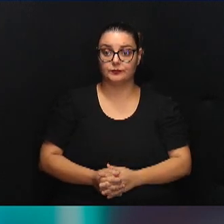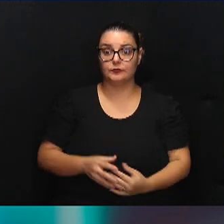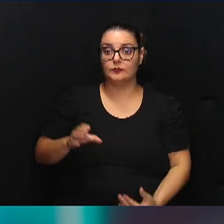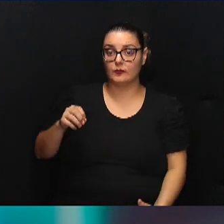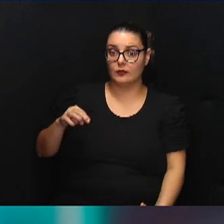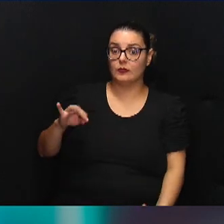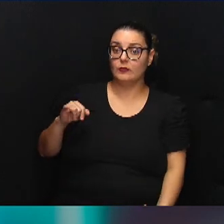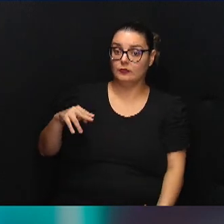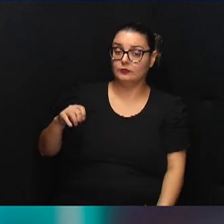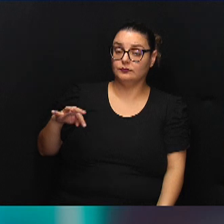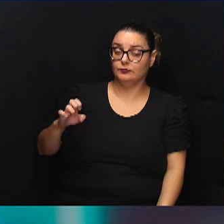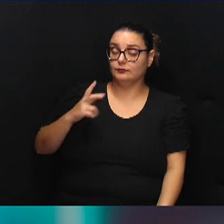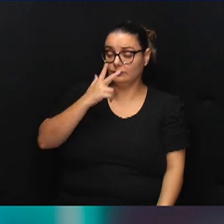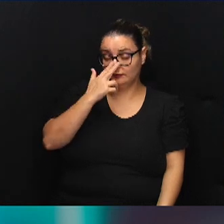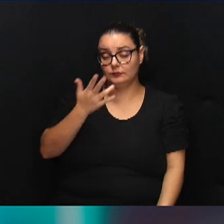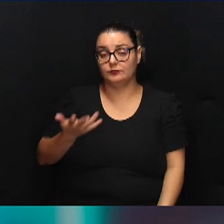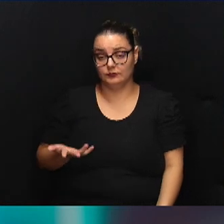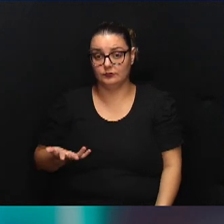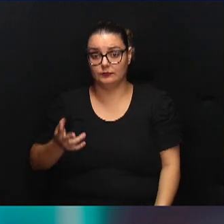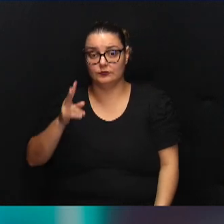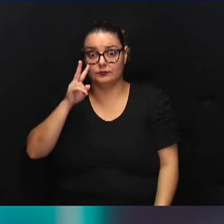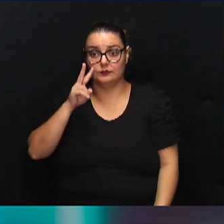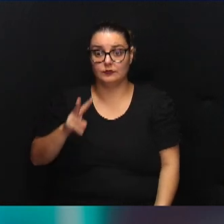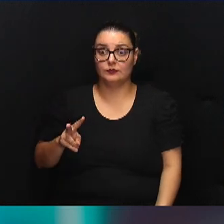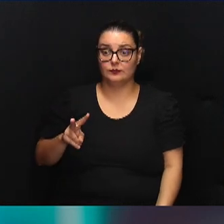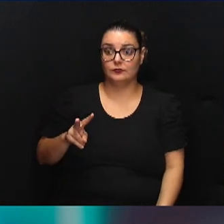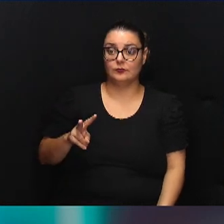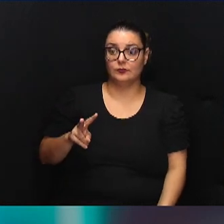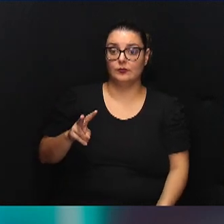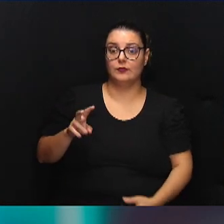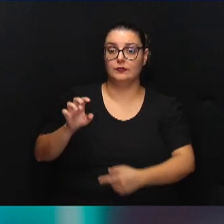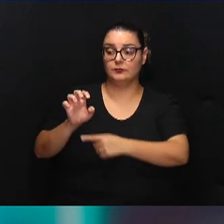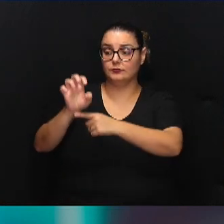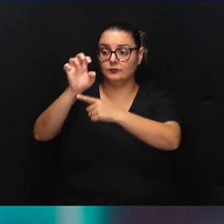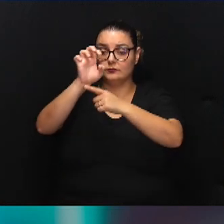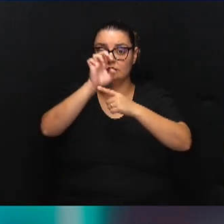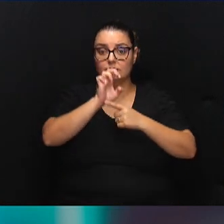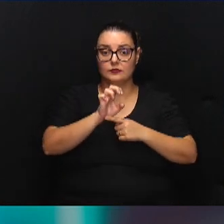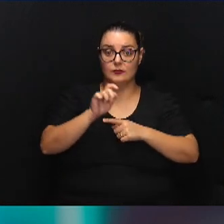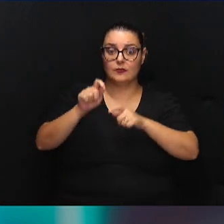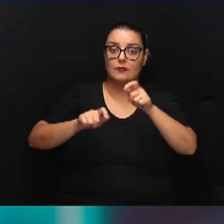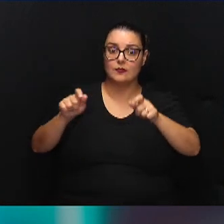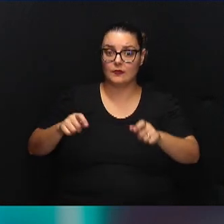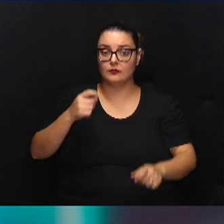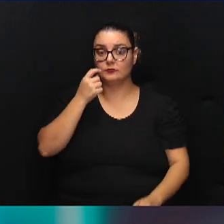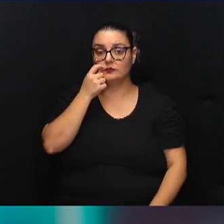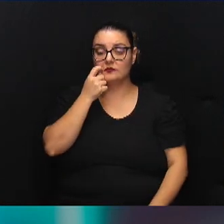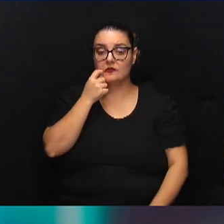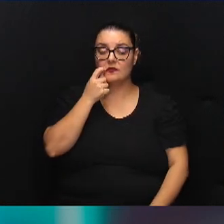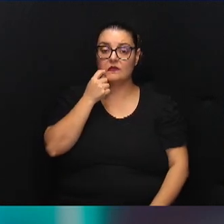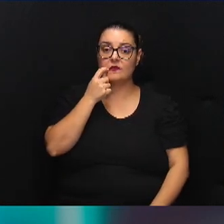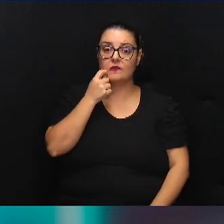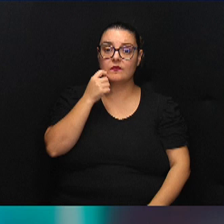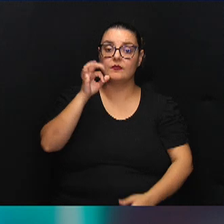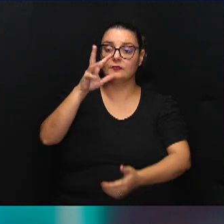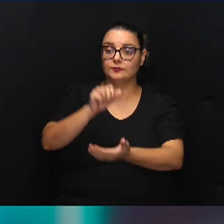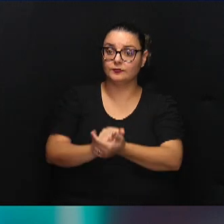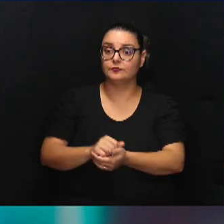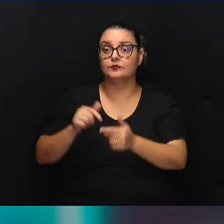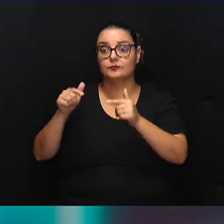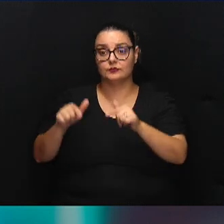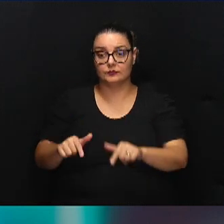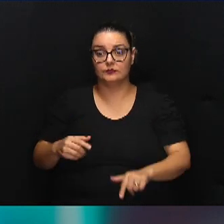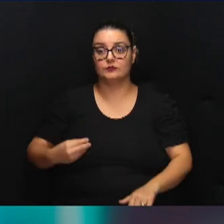continente, mas a gente vê os estados, as proporções também de pessoas que são cadastradas, onde elas